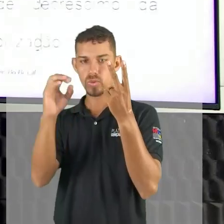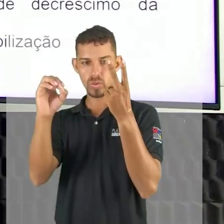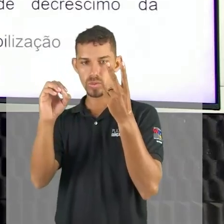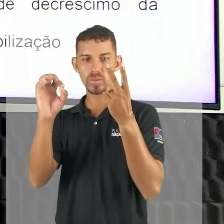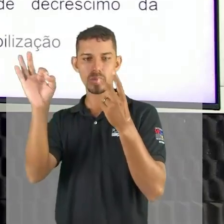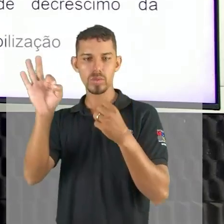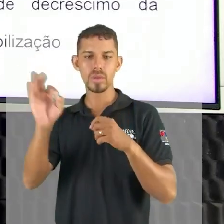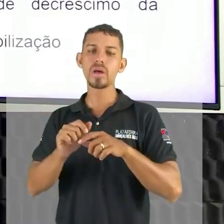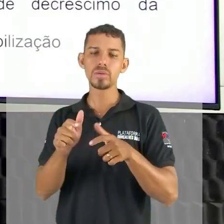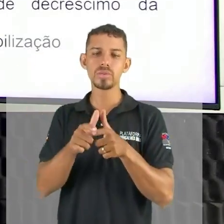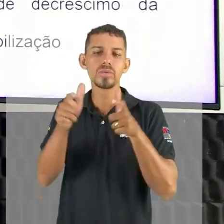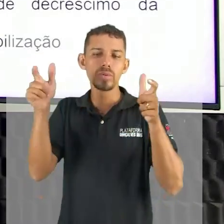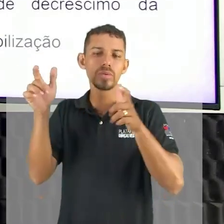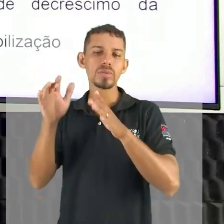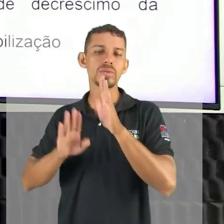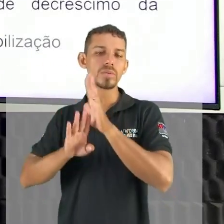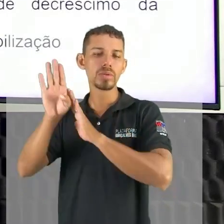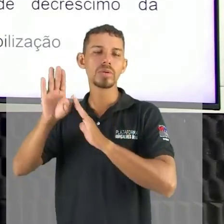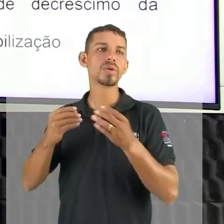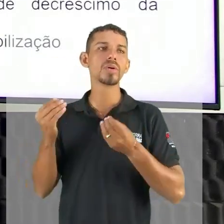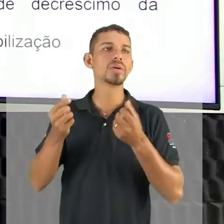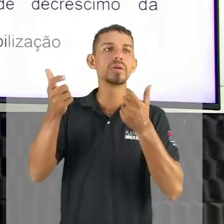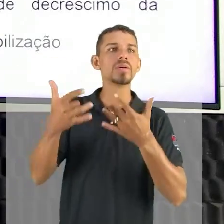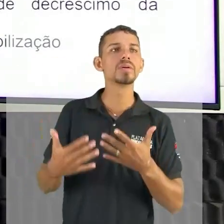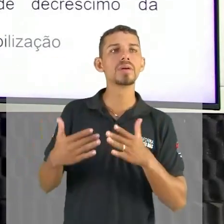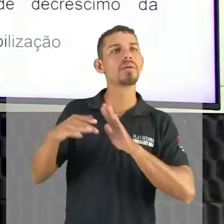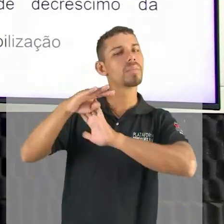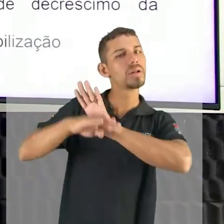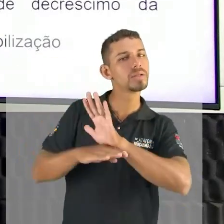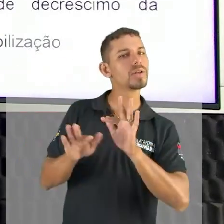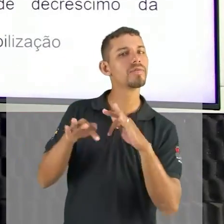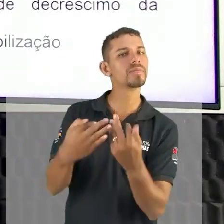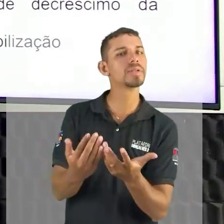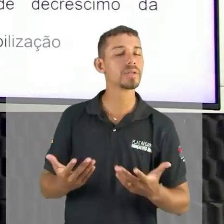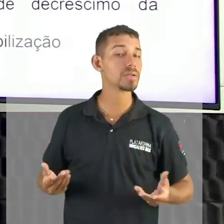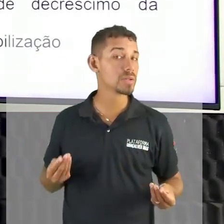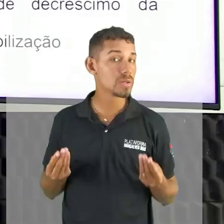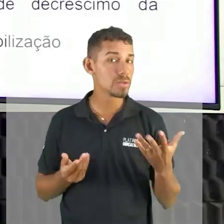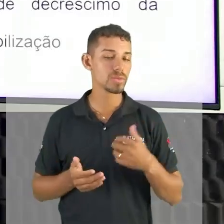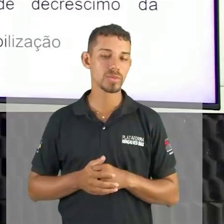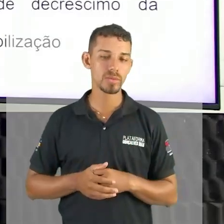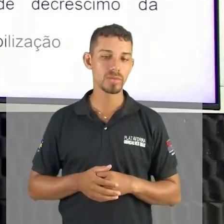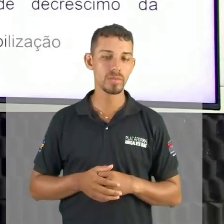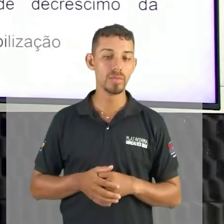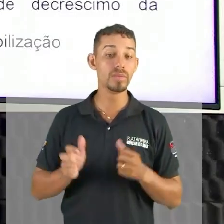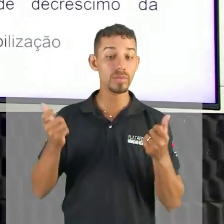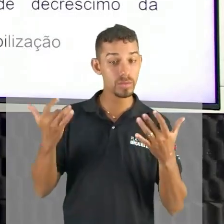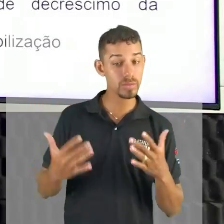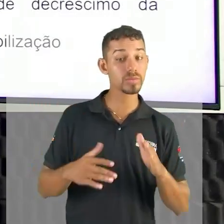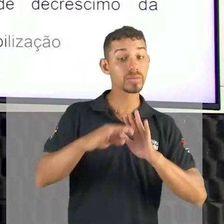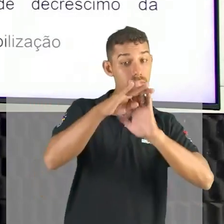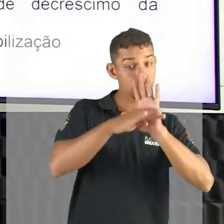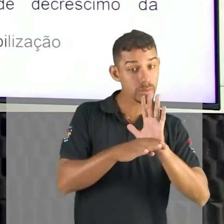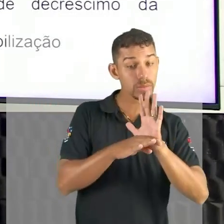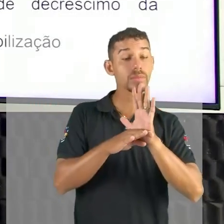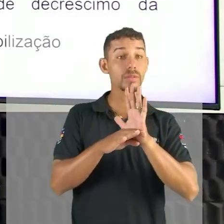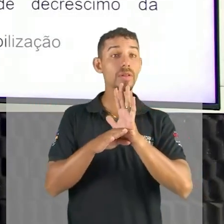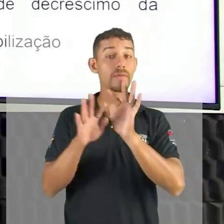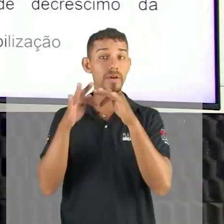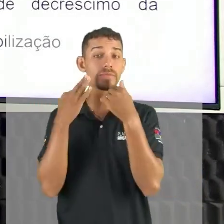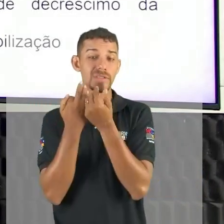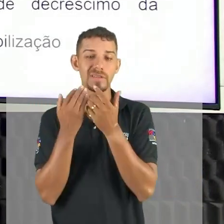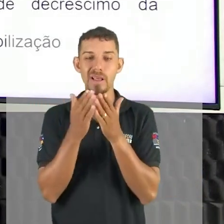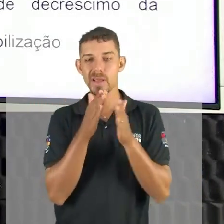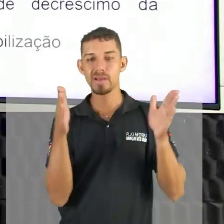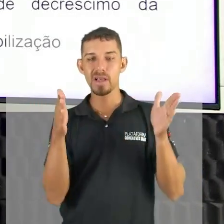do crescimento médio da população, como é que eu vou falar que teve planejamento familiar? Eu só vou falar em planejamento familiar quando a população estiver muito